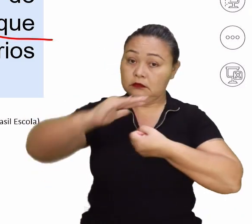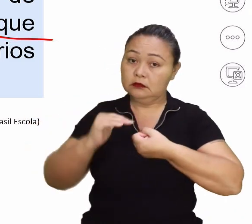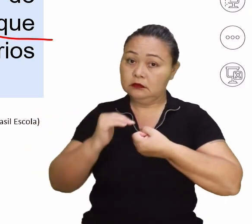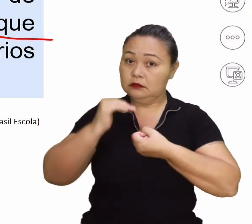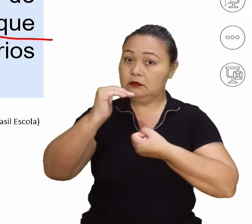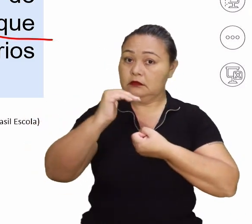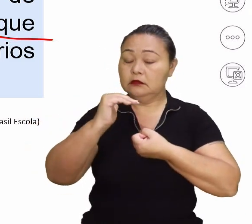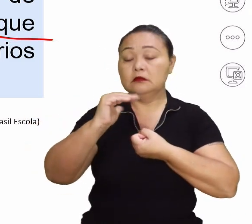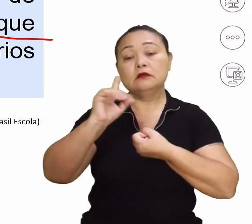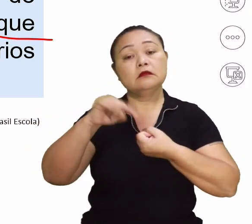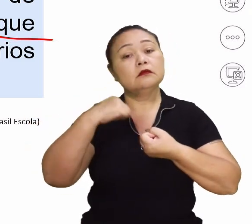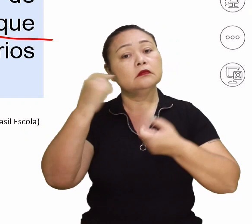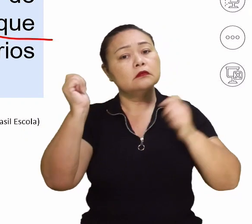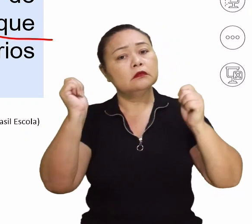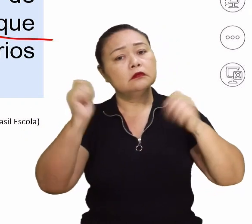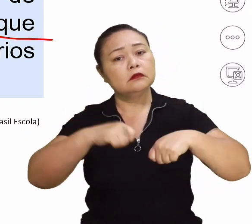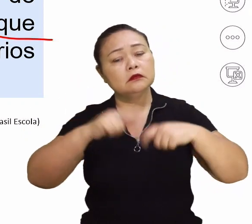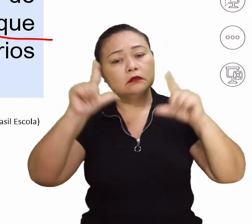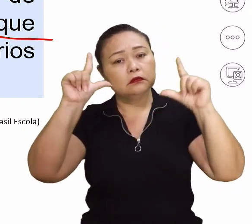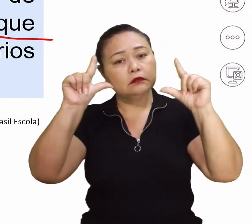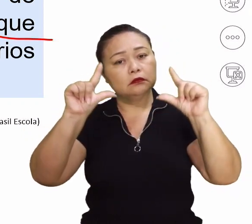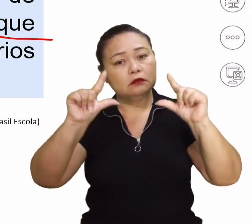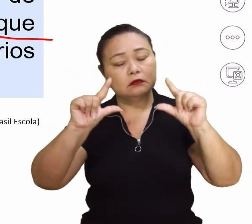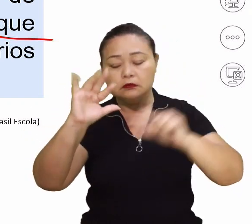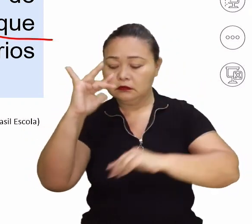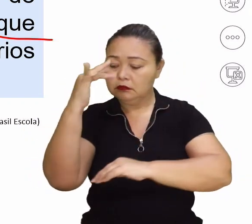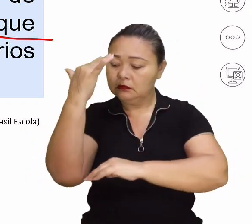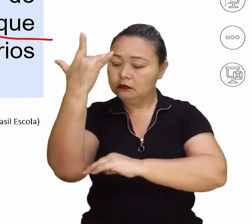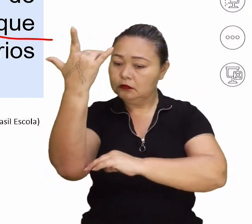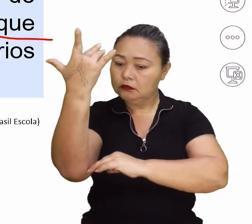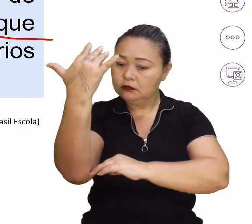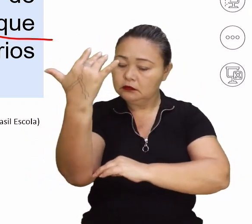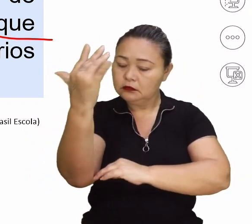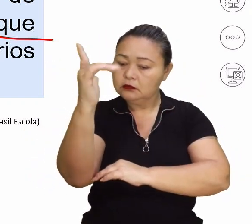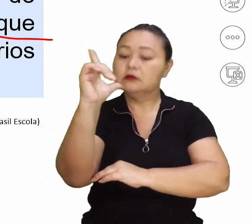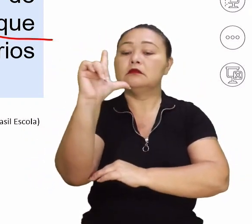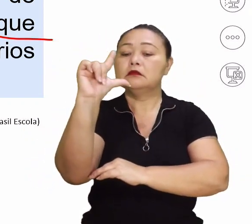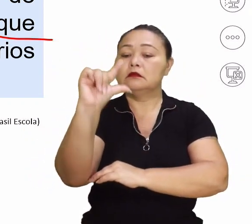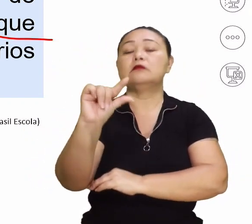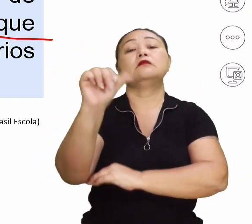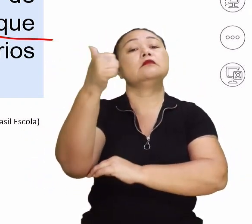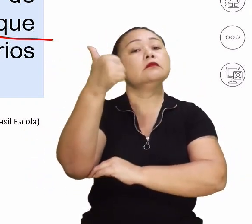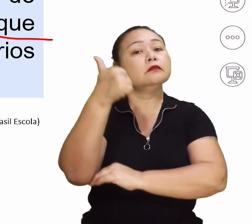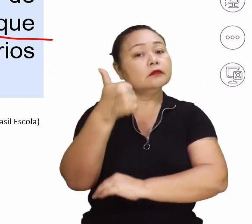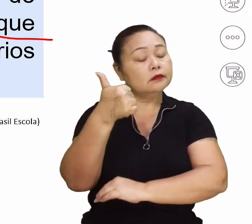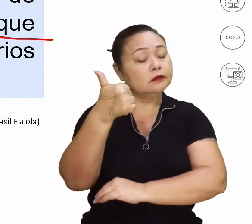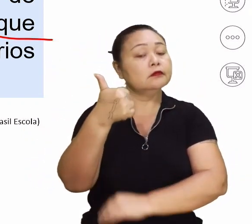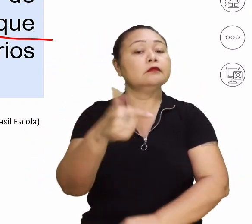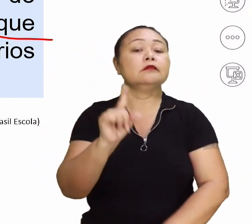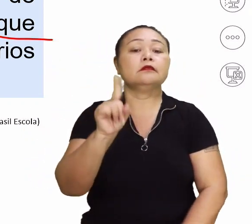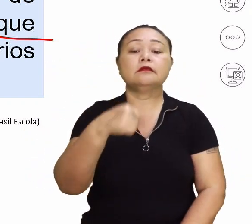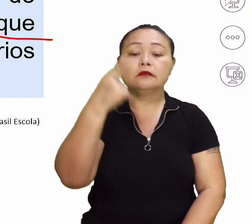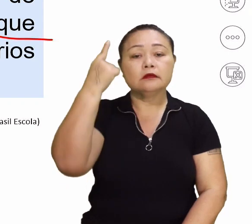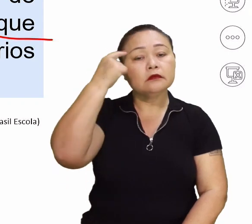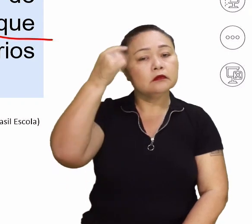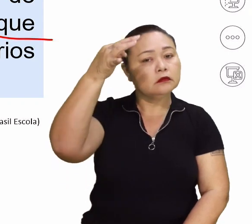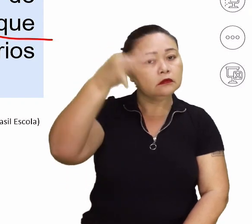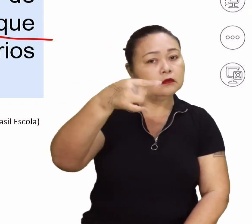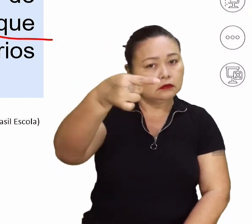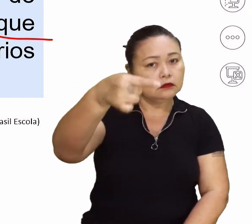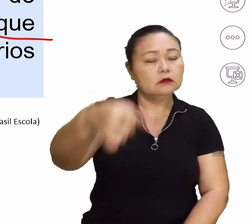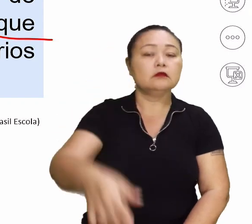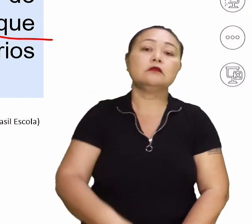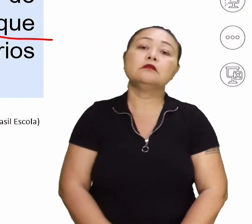sustentabilidade, nós poderíamos diminuir o desmatamento? Com certeza. Seu pensamento está